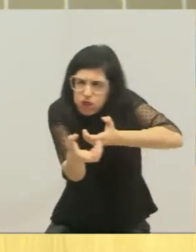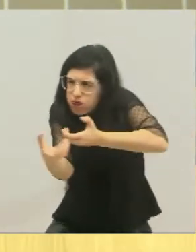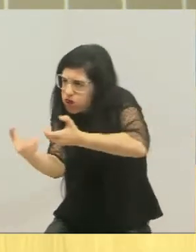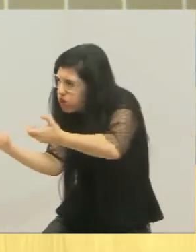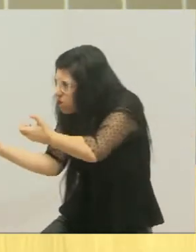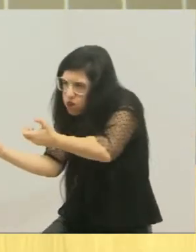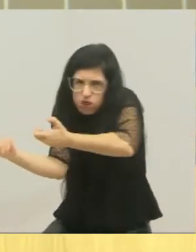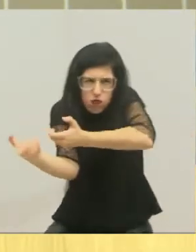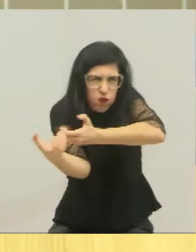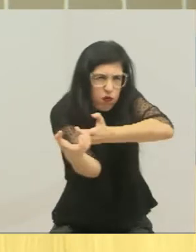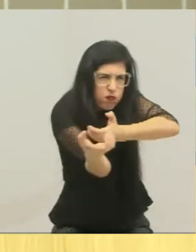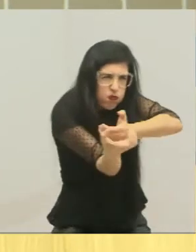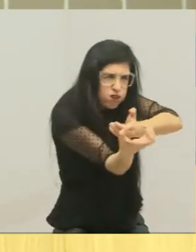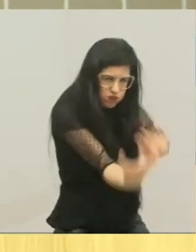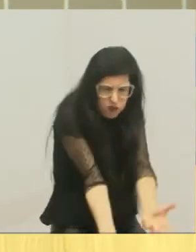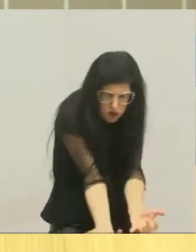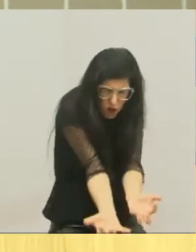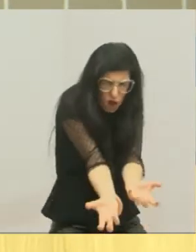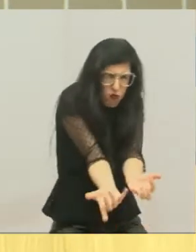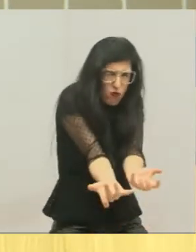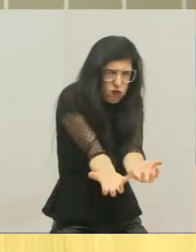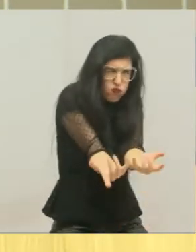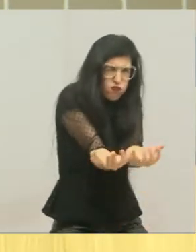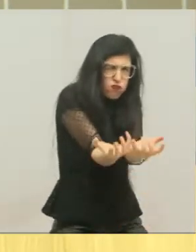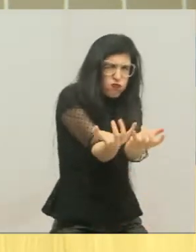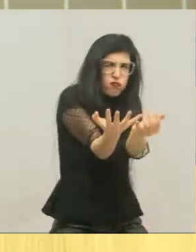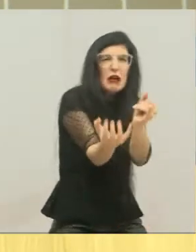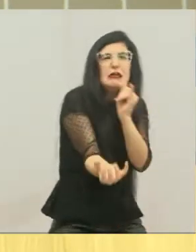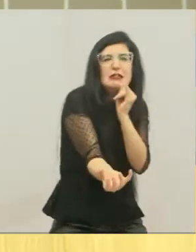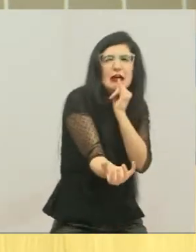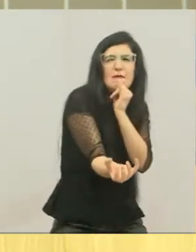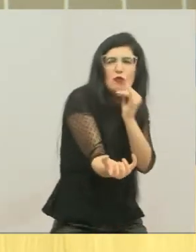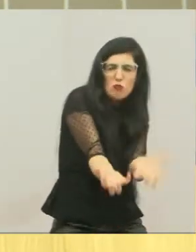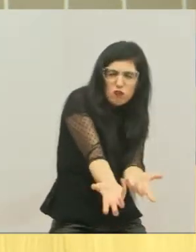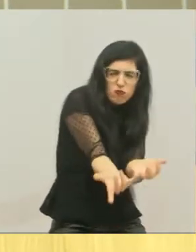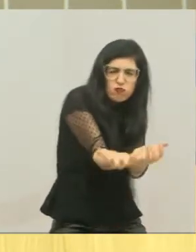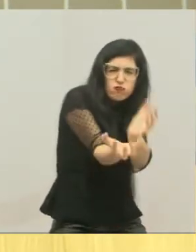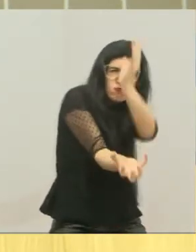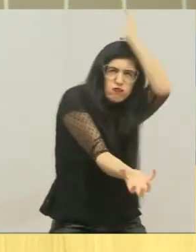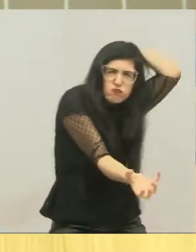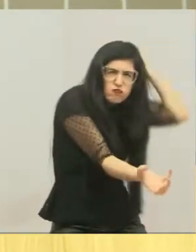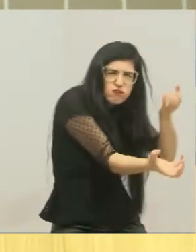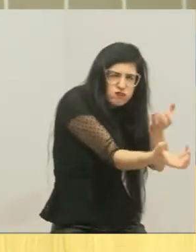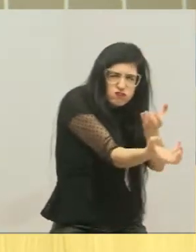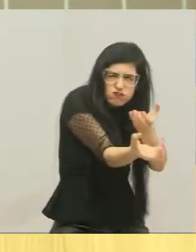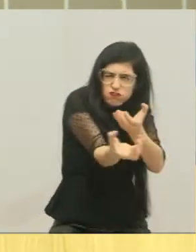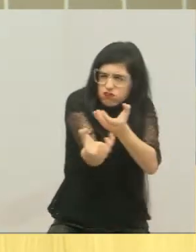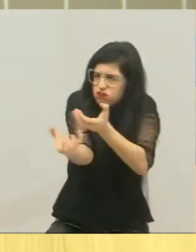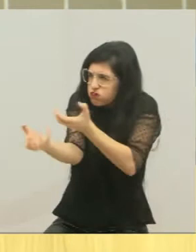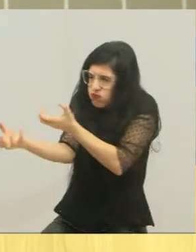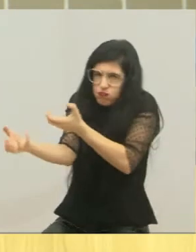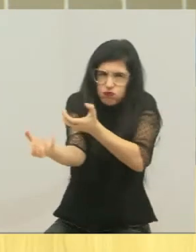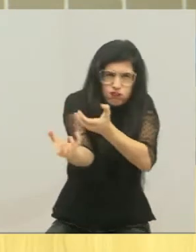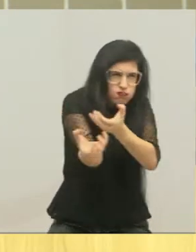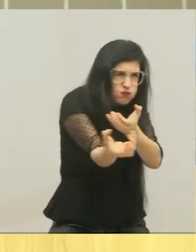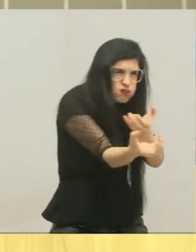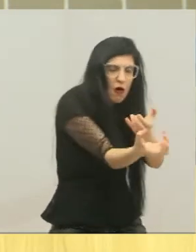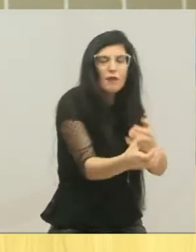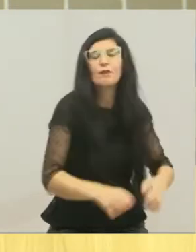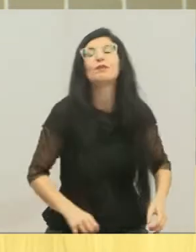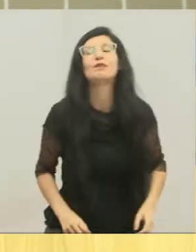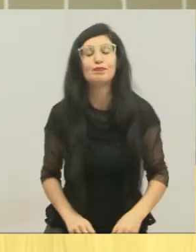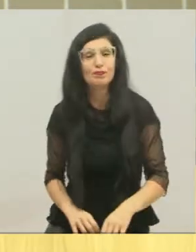atendimento a diversificadas ocorrências, em especial na